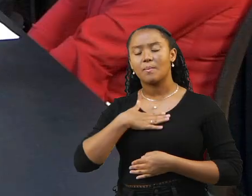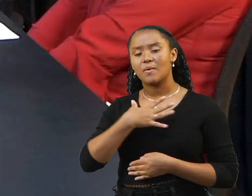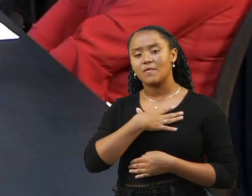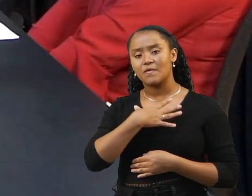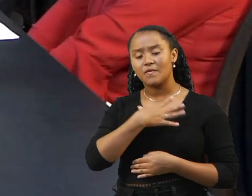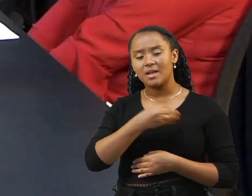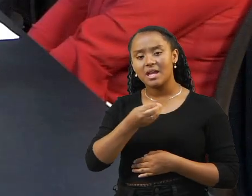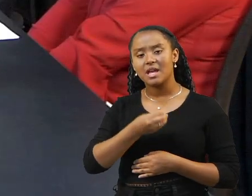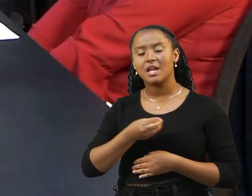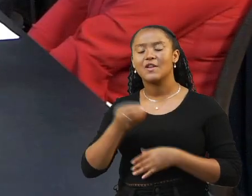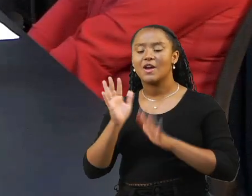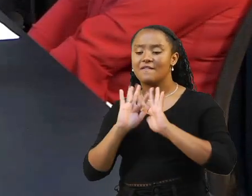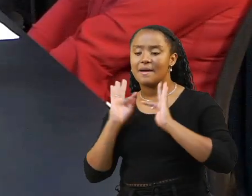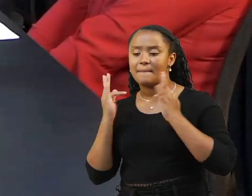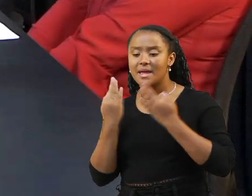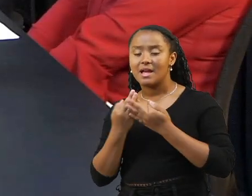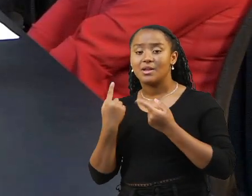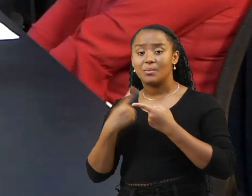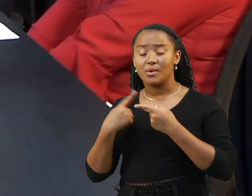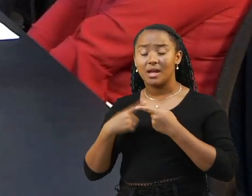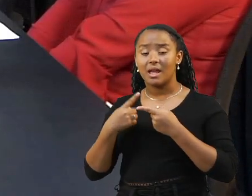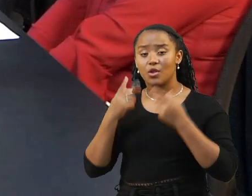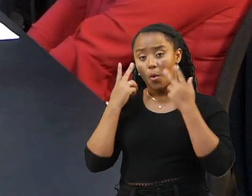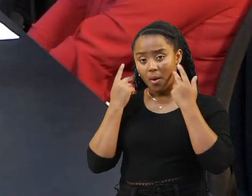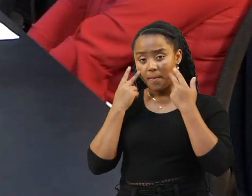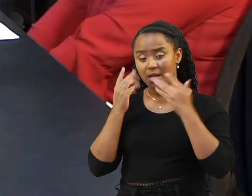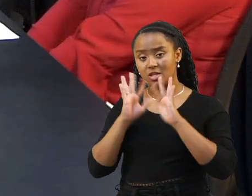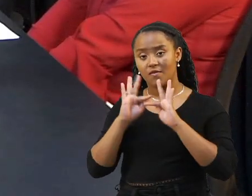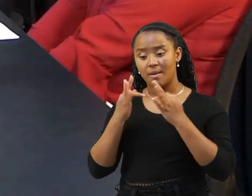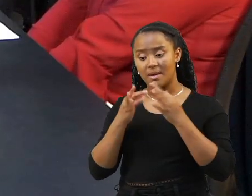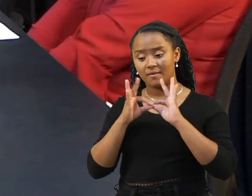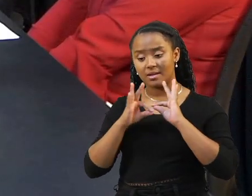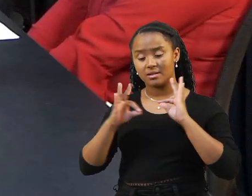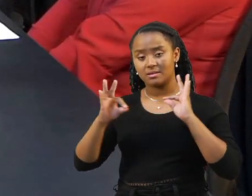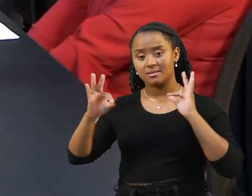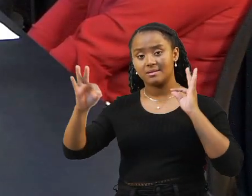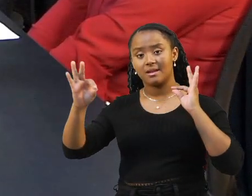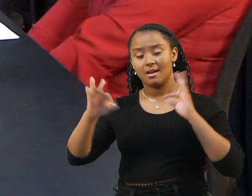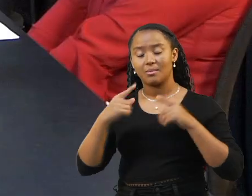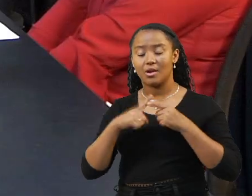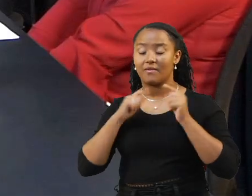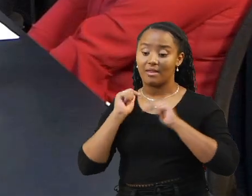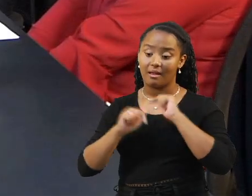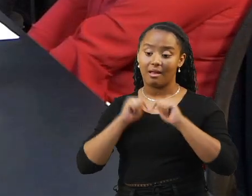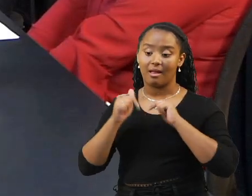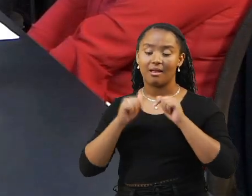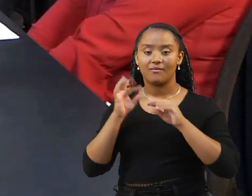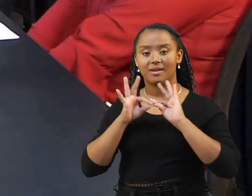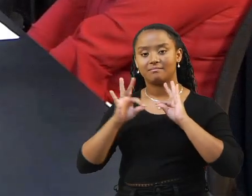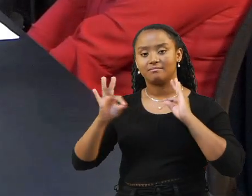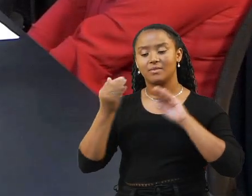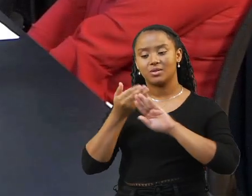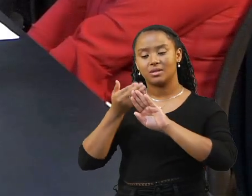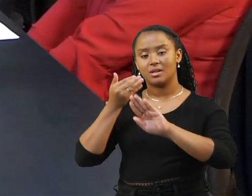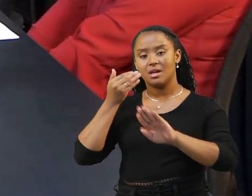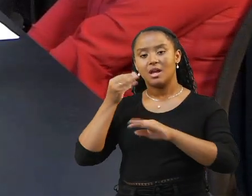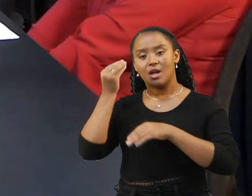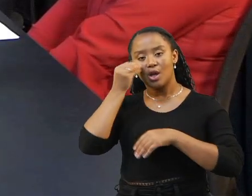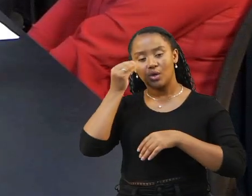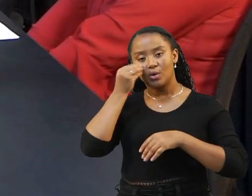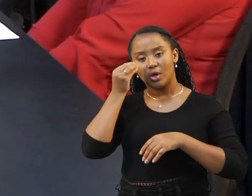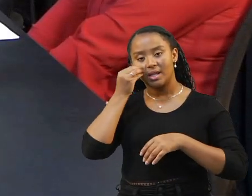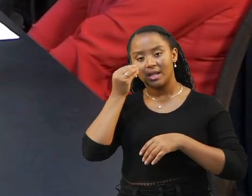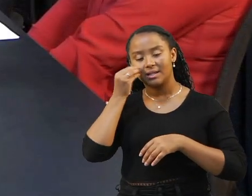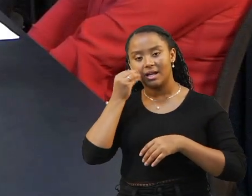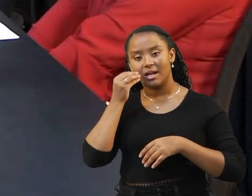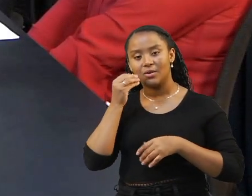com meus filhos, conviver com a família, porque as famílias vão se distanciando, né? A gente vai trabalhando e vai distanciando. Eu